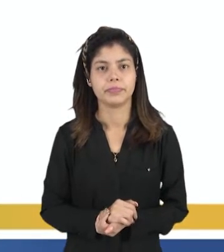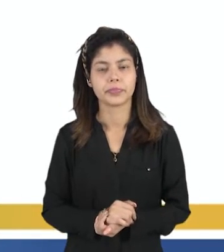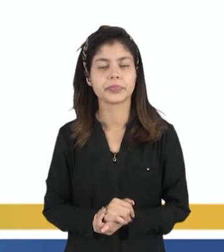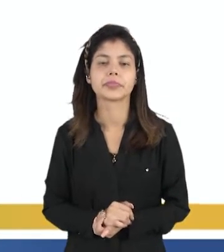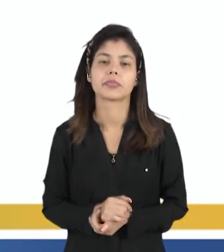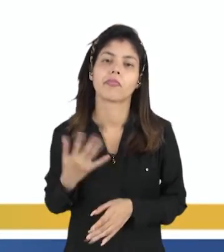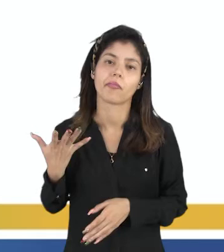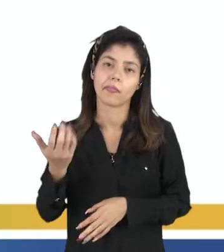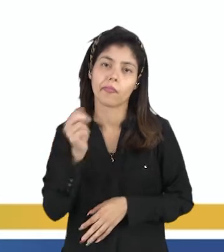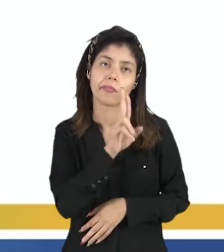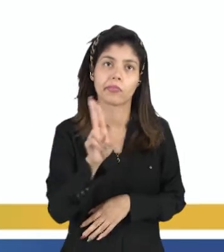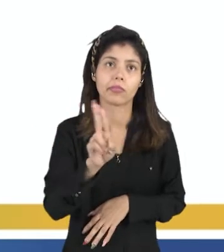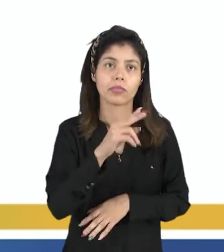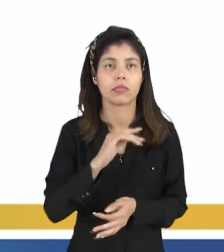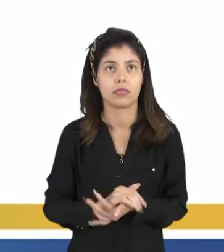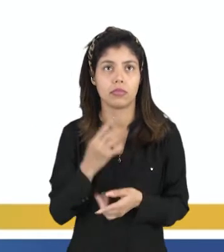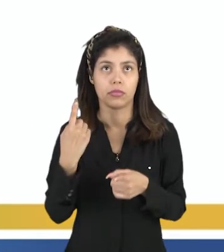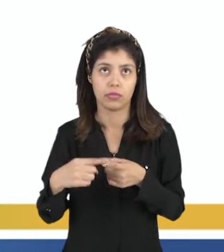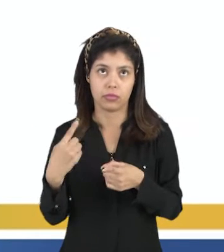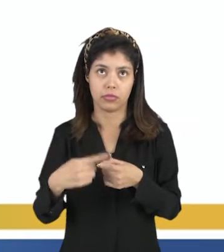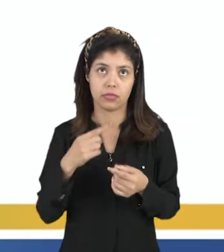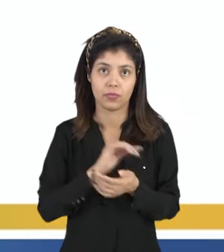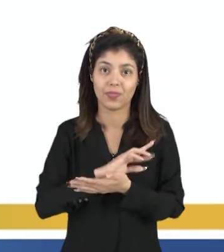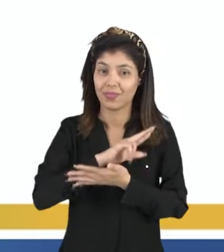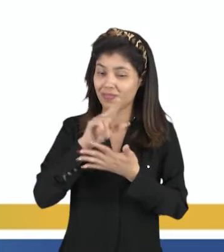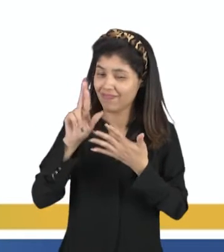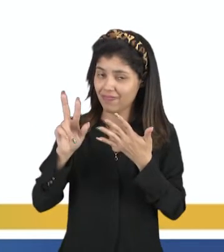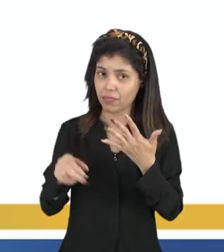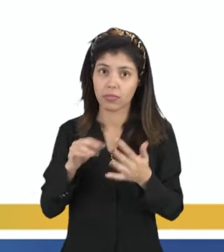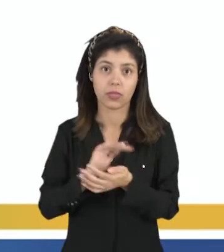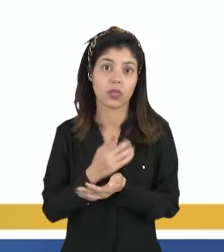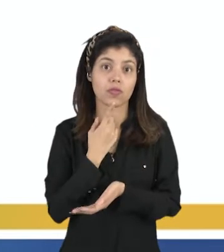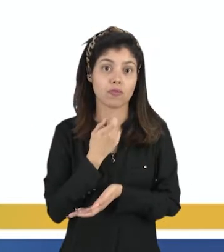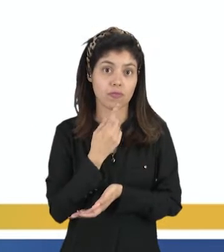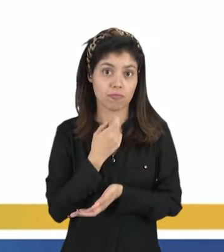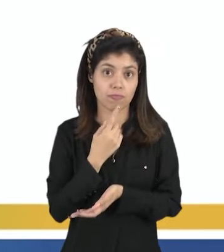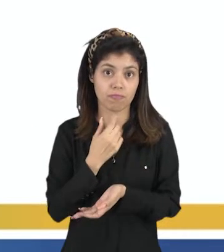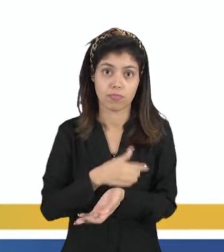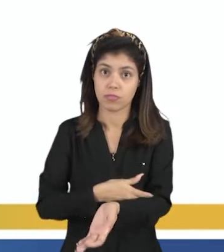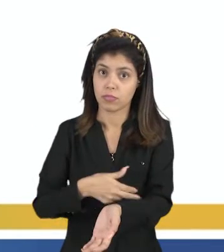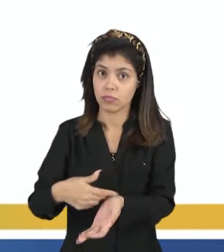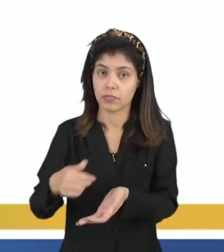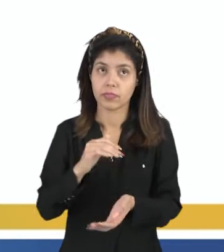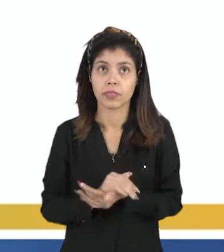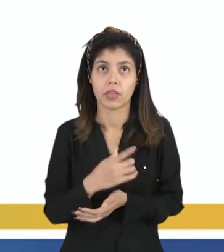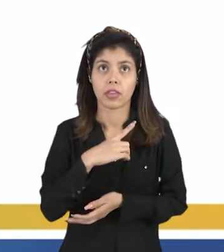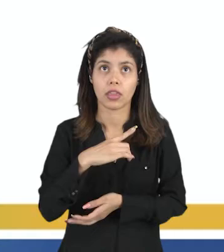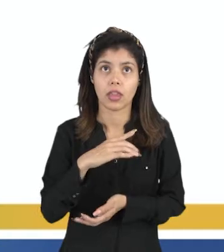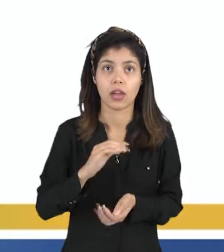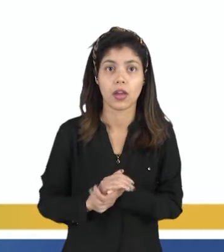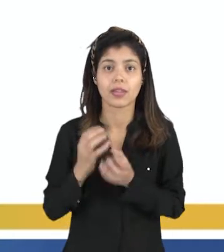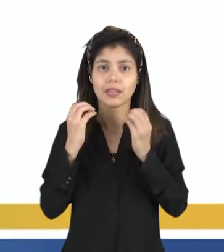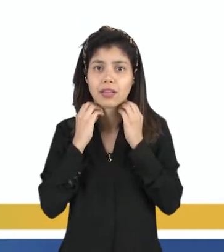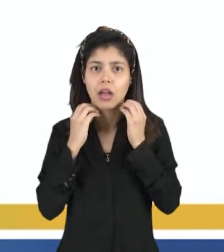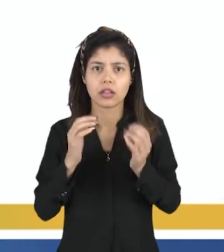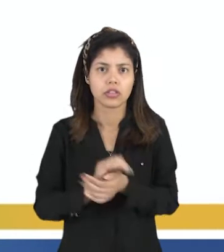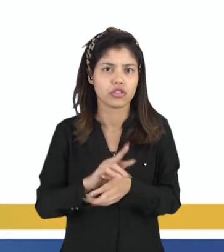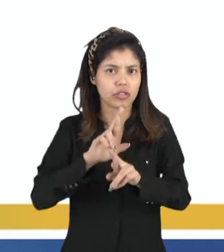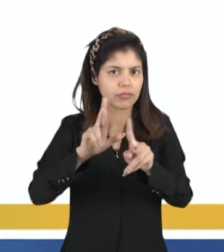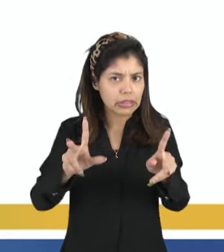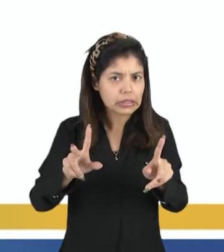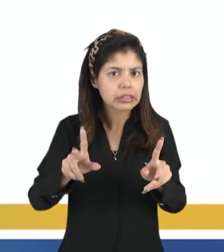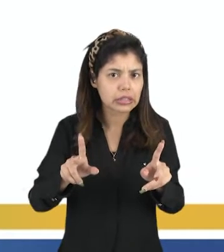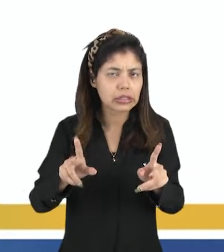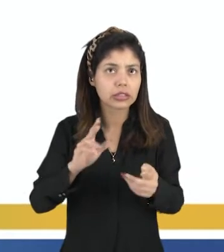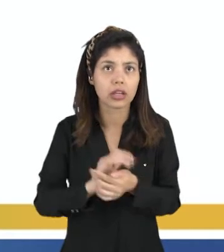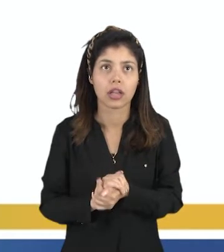Ela recebe esse nome por estar composta por diversos vasos sanguíneos. Ela é formada por glândulas secretoras de muco